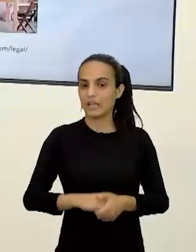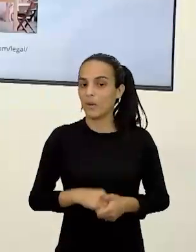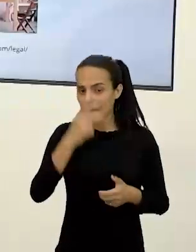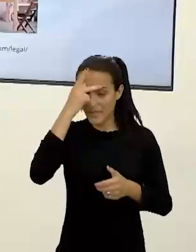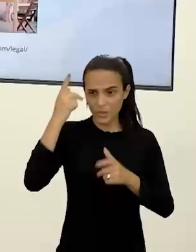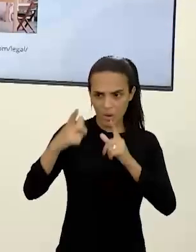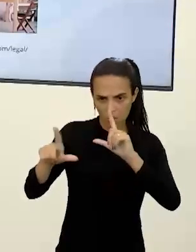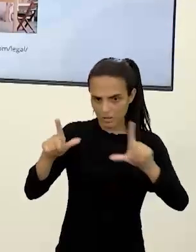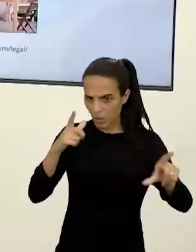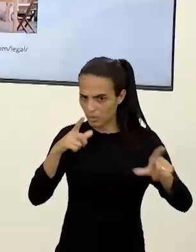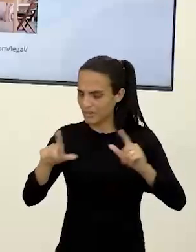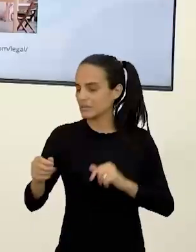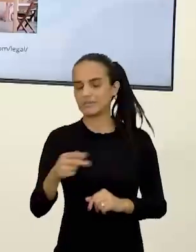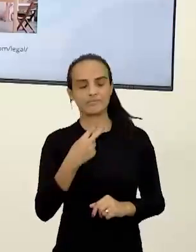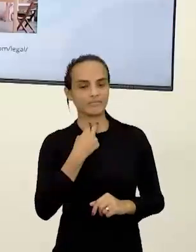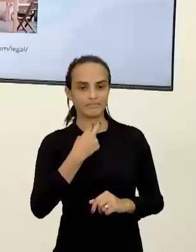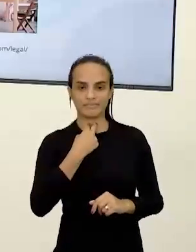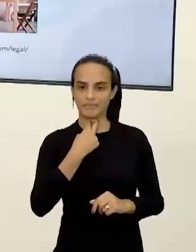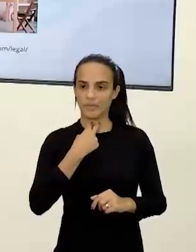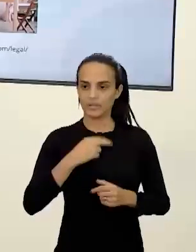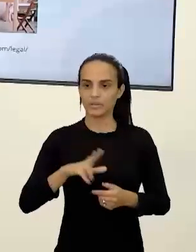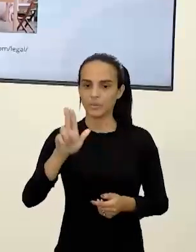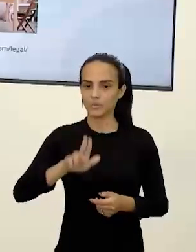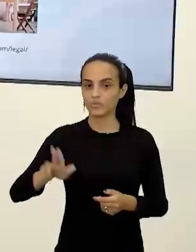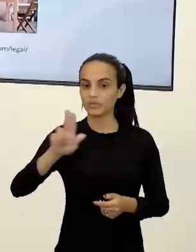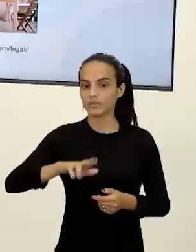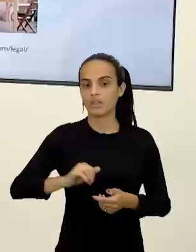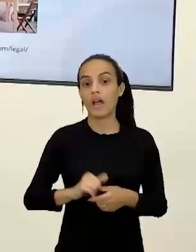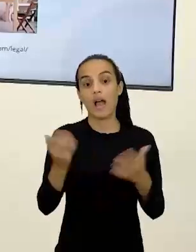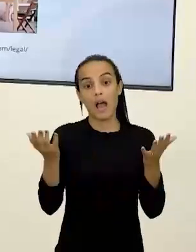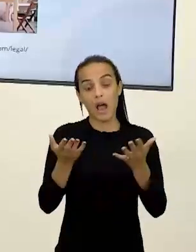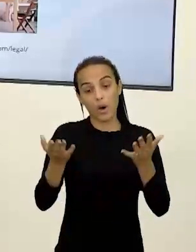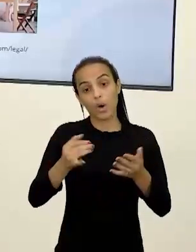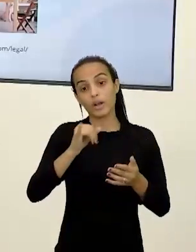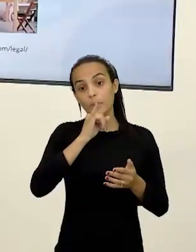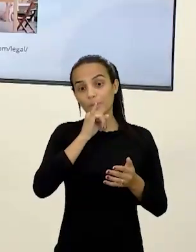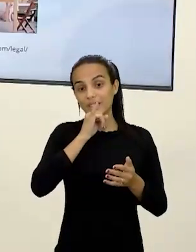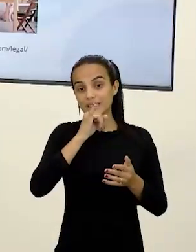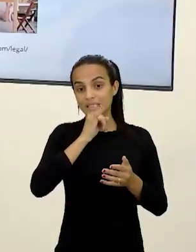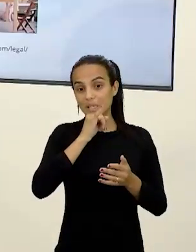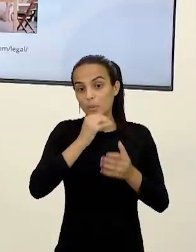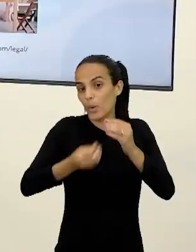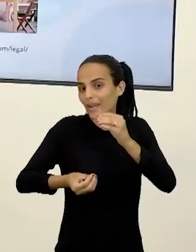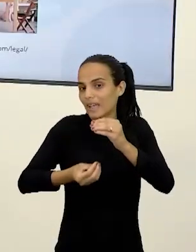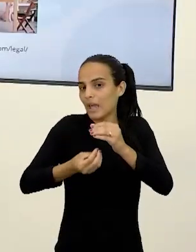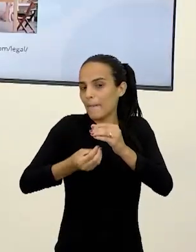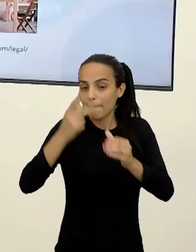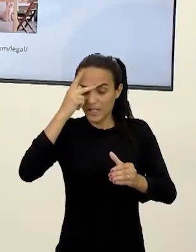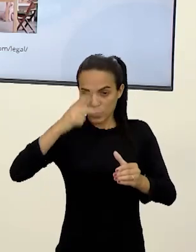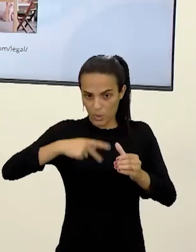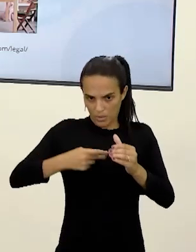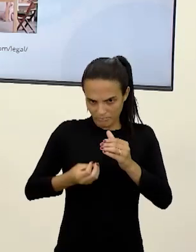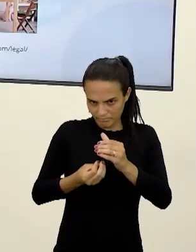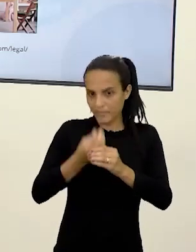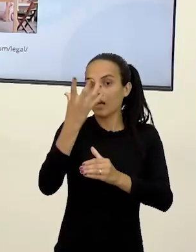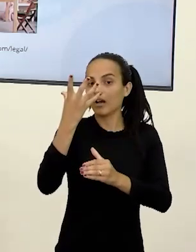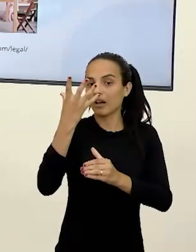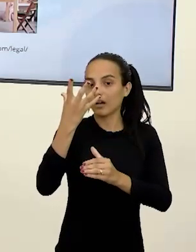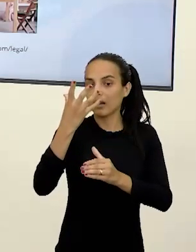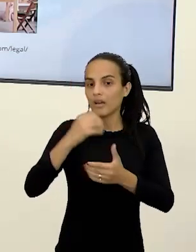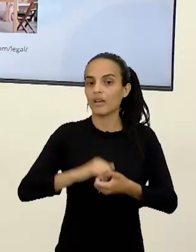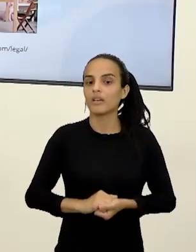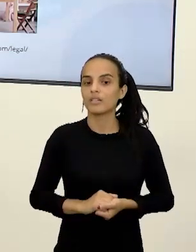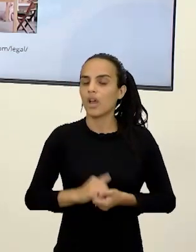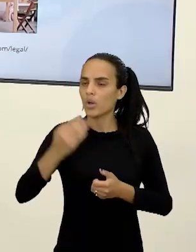mais use esse nome. Agora, quando você fala sobre obras, né, sobre coisas que as pessoas produziram, isso é uma coisa que a gente vai